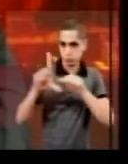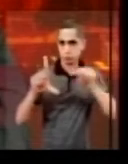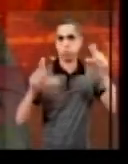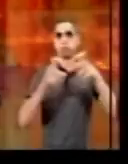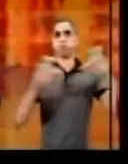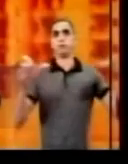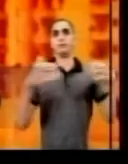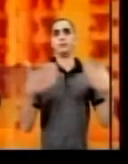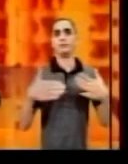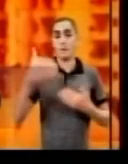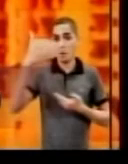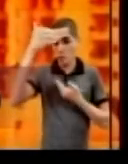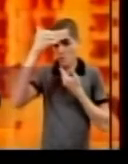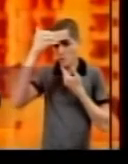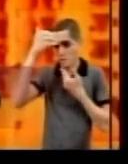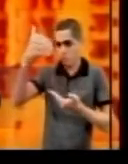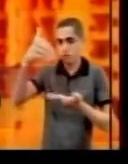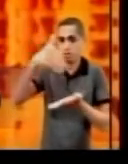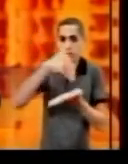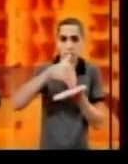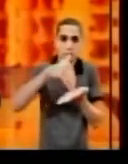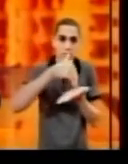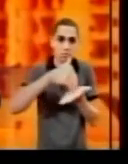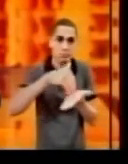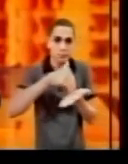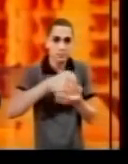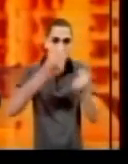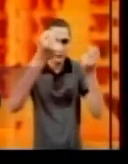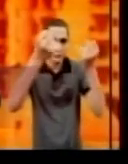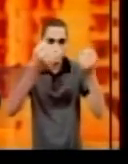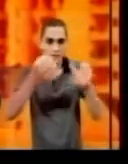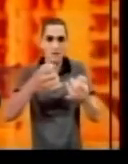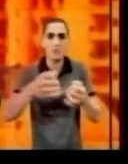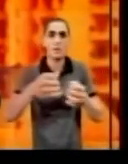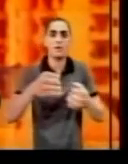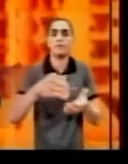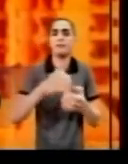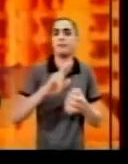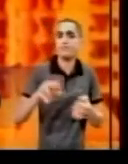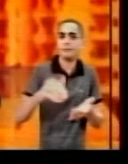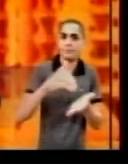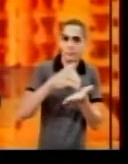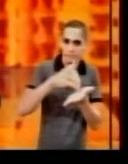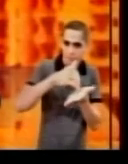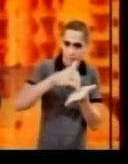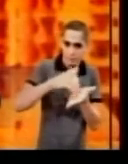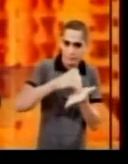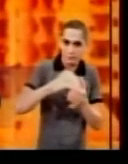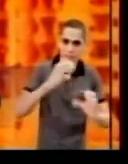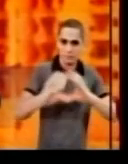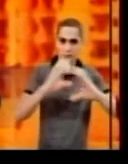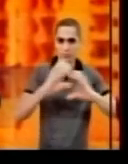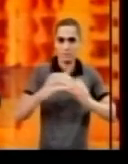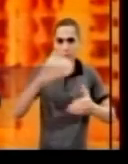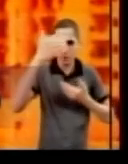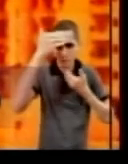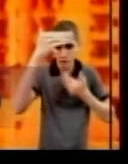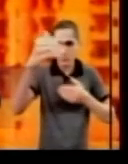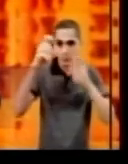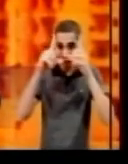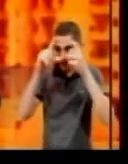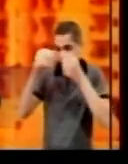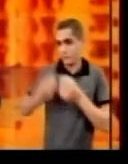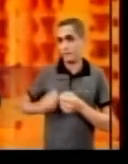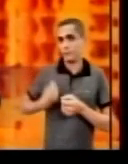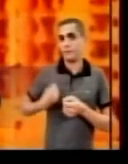obrigada, secretário, pelos esclarecimentos. Em nome da Secretaria de Comunicação, agradeço a presença do secretário de Saúde, Dr. Aldenis